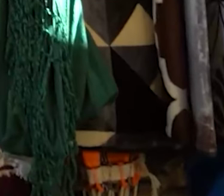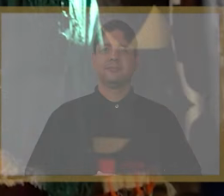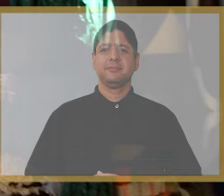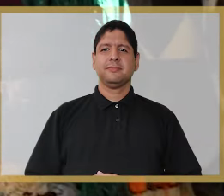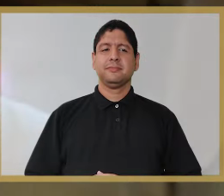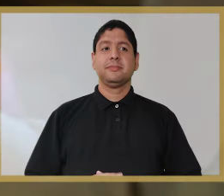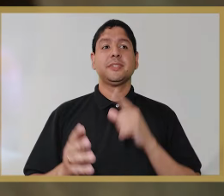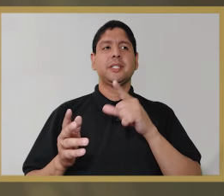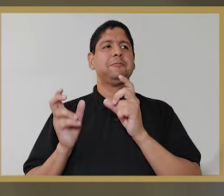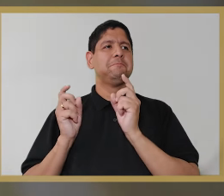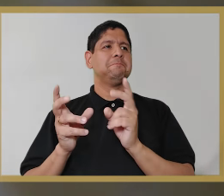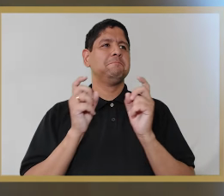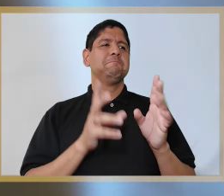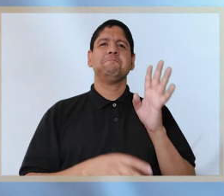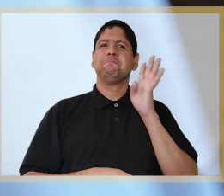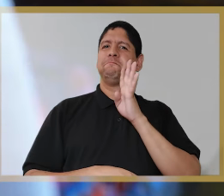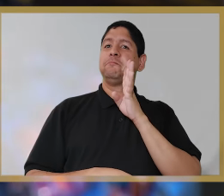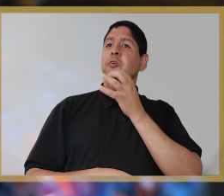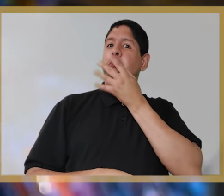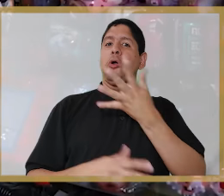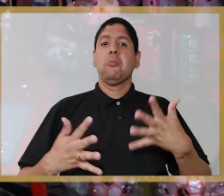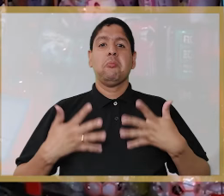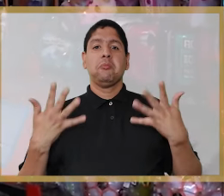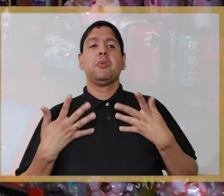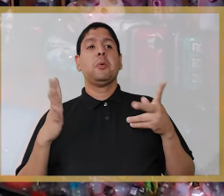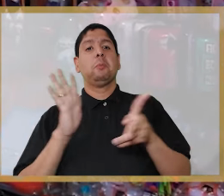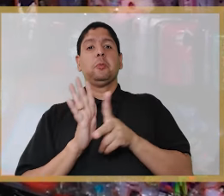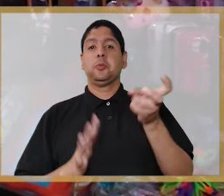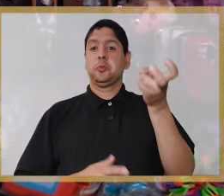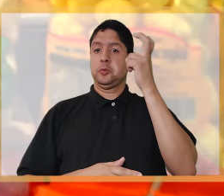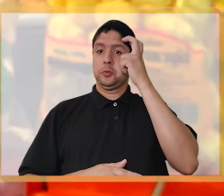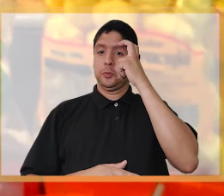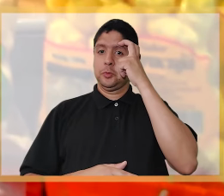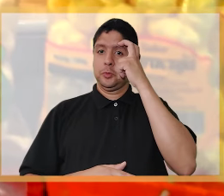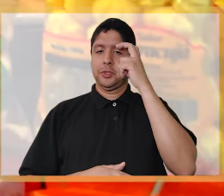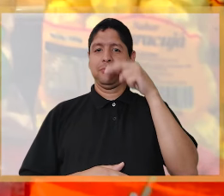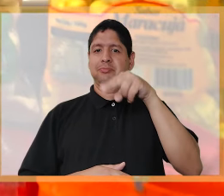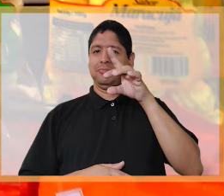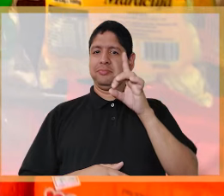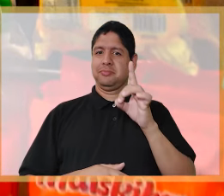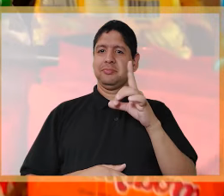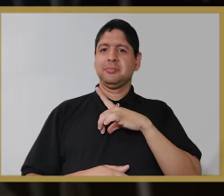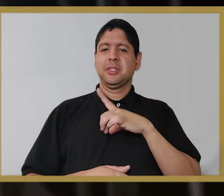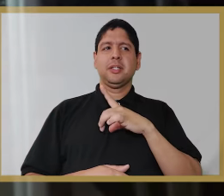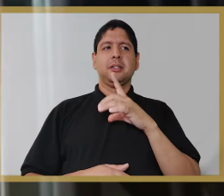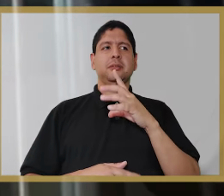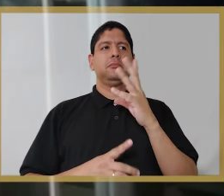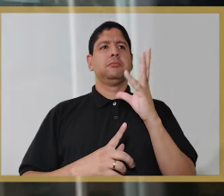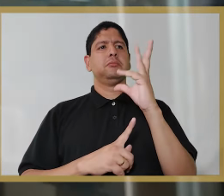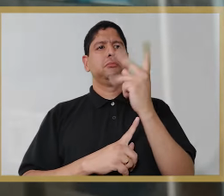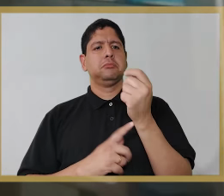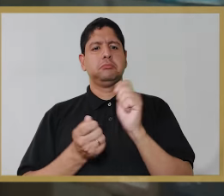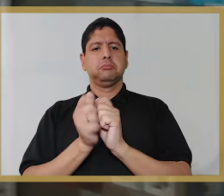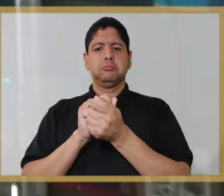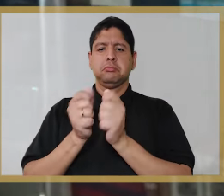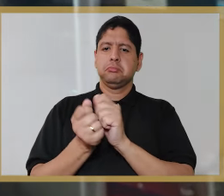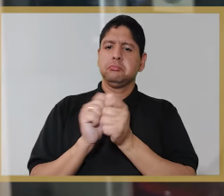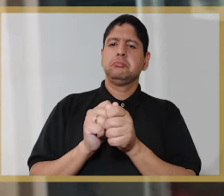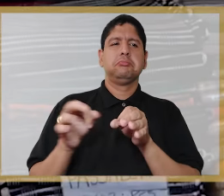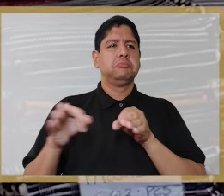É um mercado animado e colorido que celebra a cultura nordestina, oferecendo comidas típicas, artesanato, música ao vivo e